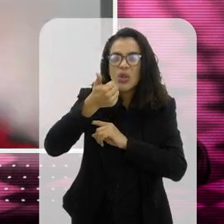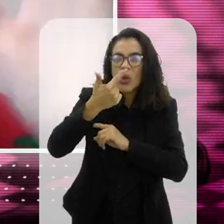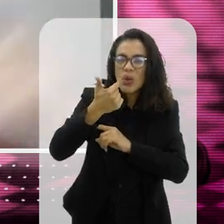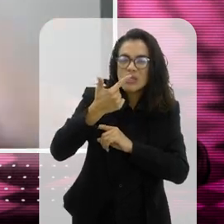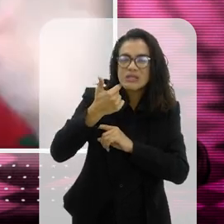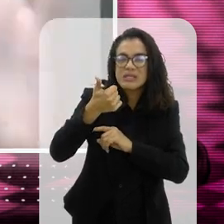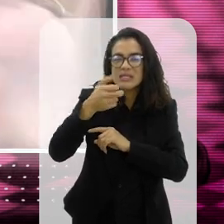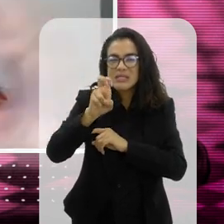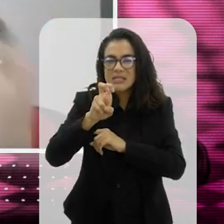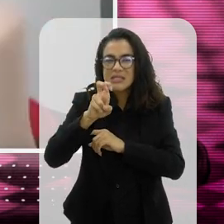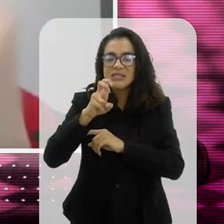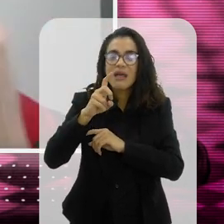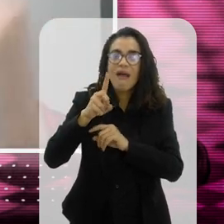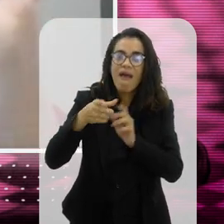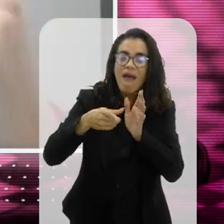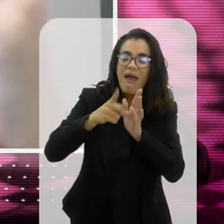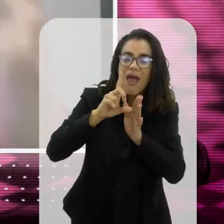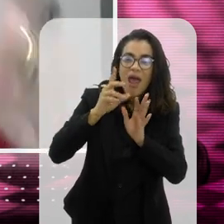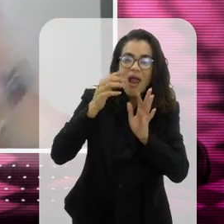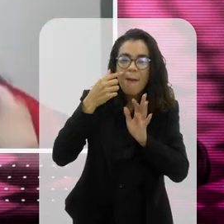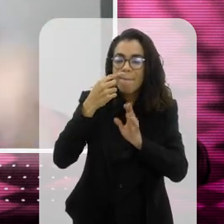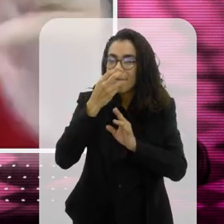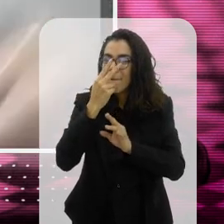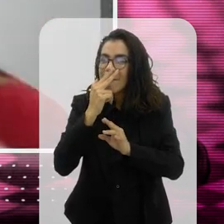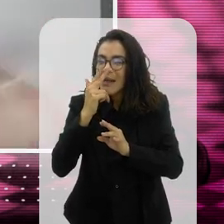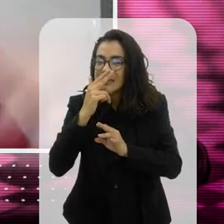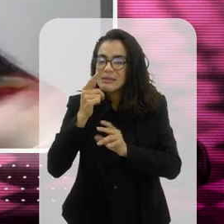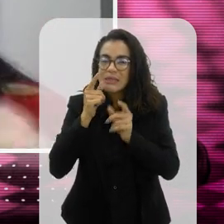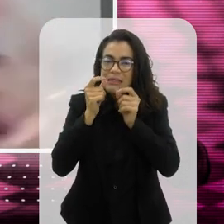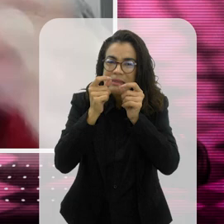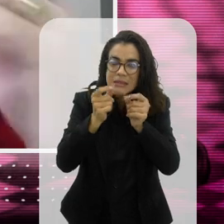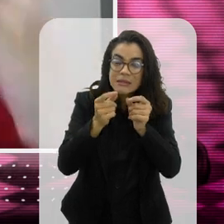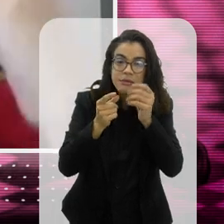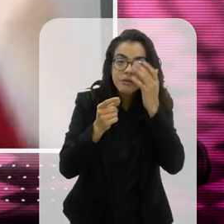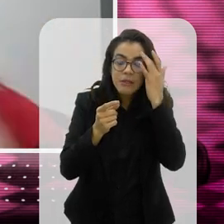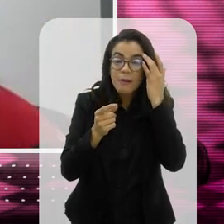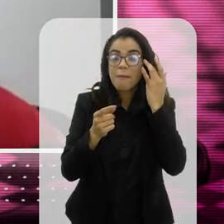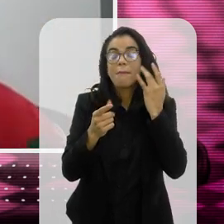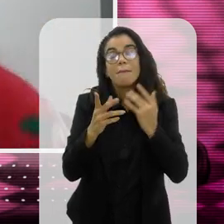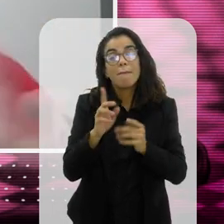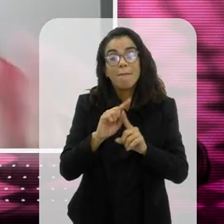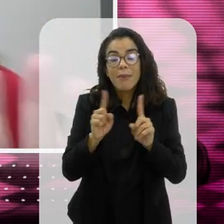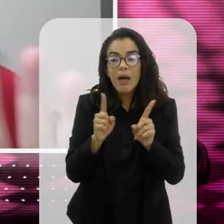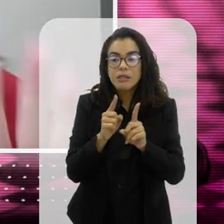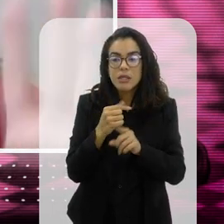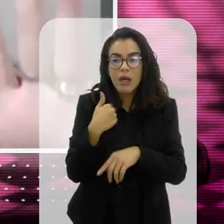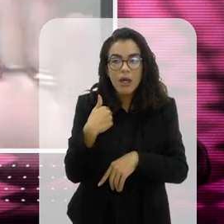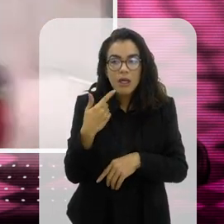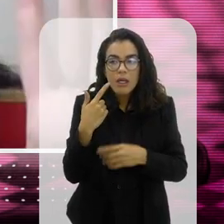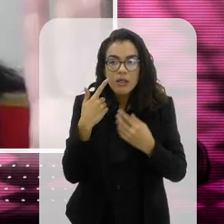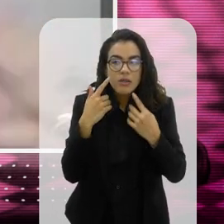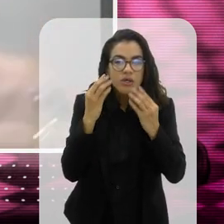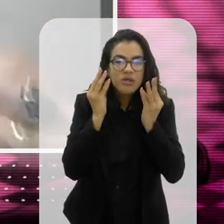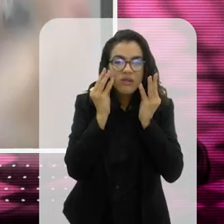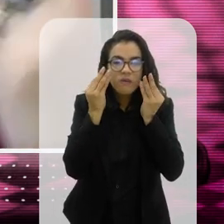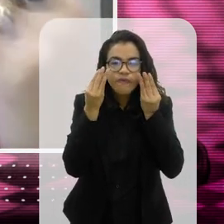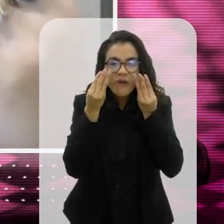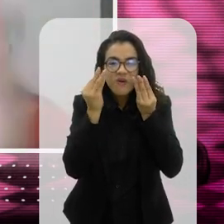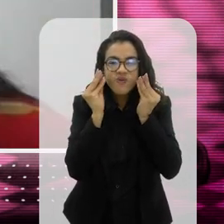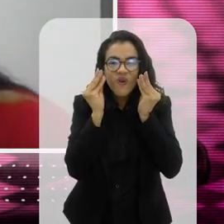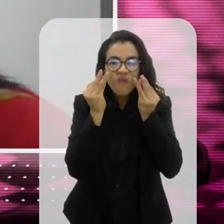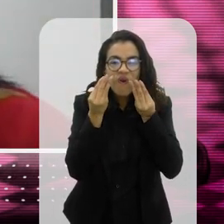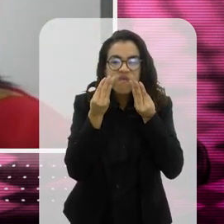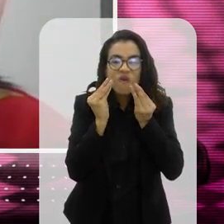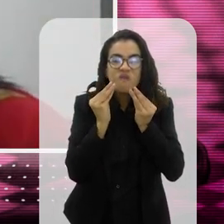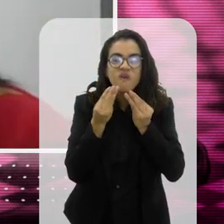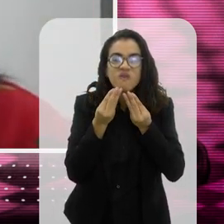anos, 12, 15 anos, que era um pré-cancerígeno, então eu sempre vou a dermatologista para cuidar, mas as últimas vezes eu comecei a ficar assim, olha, eu tô